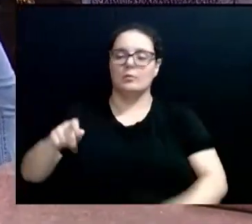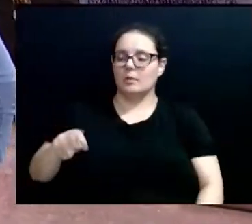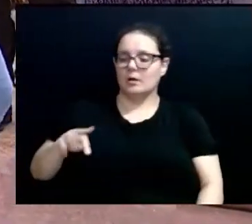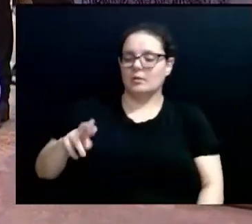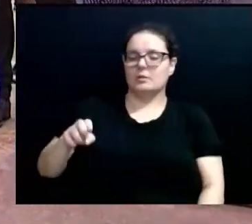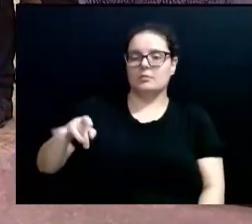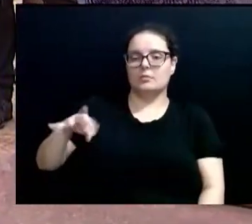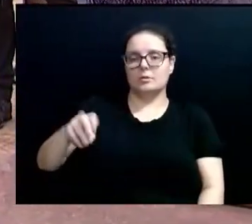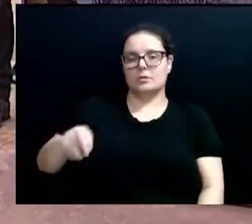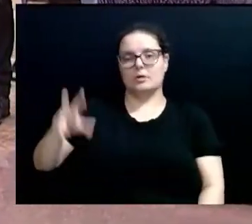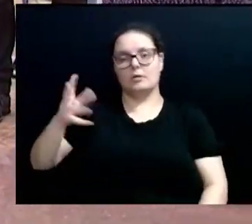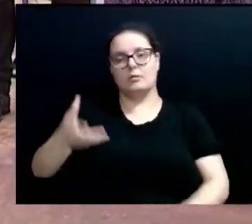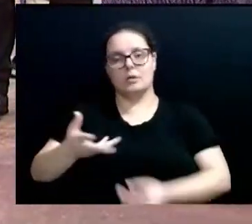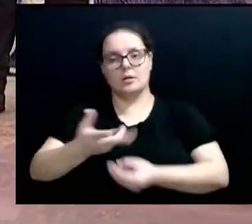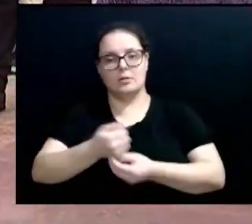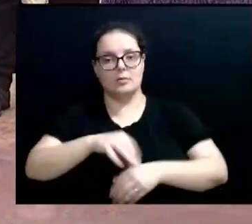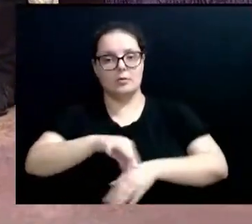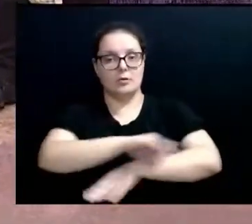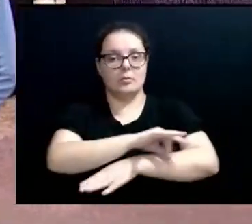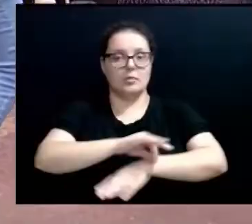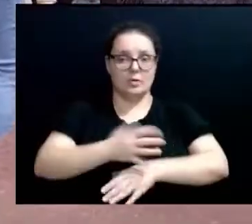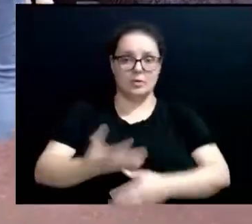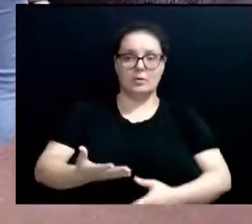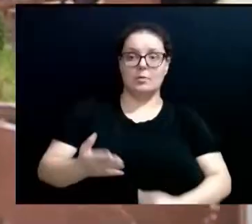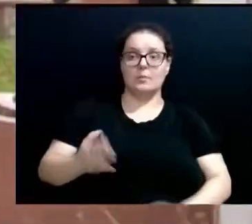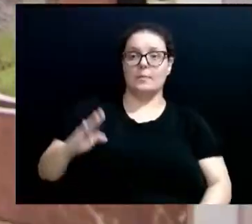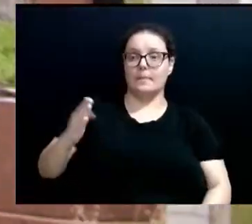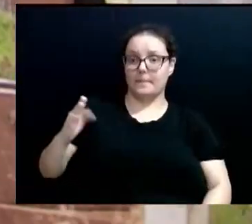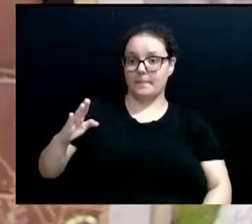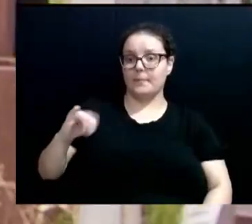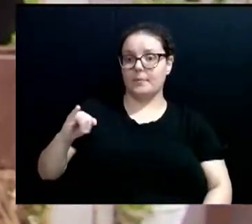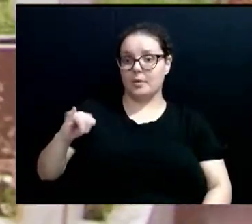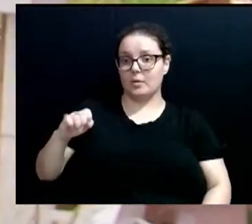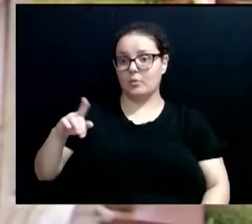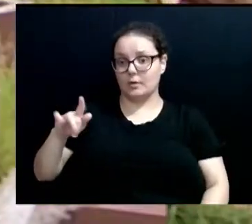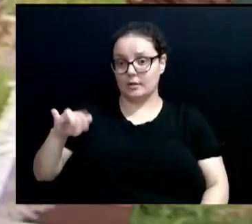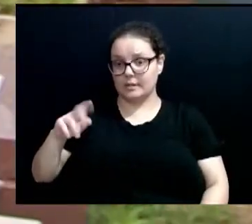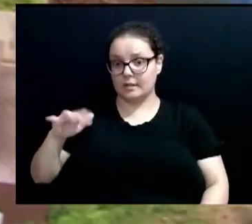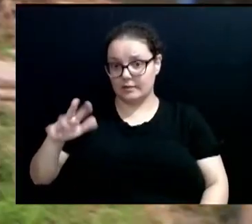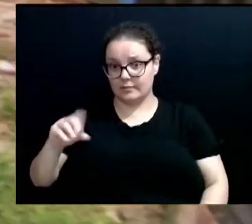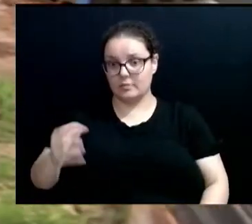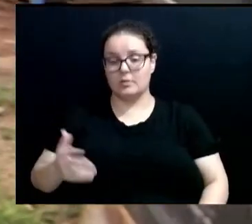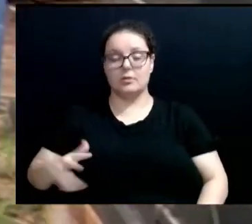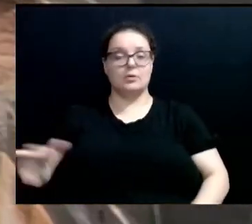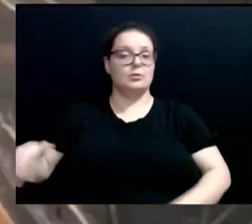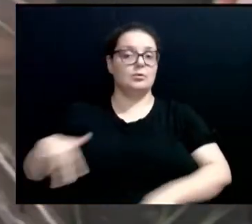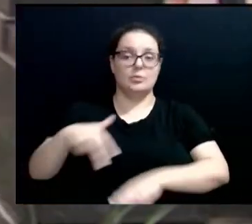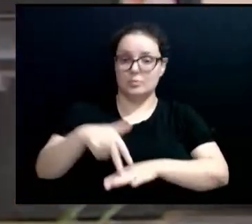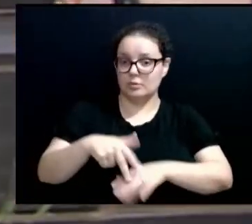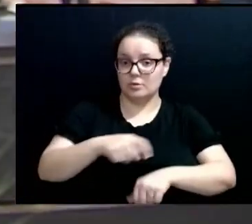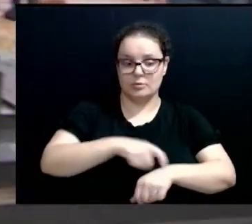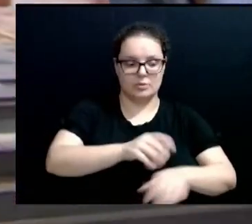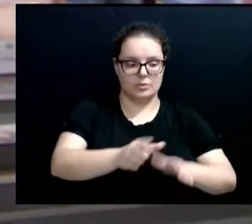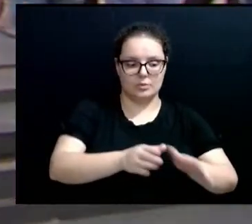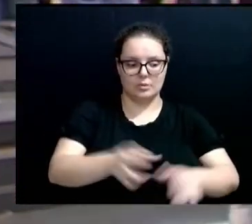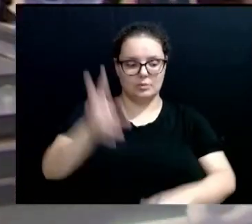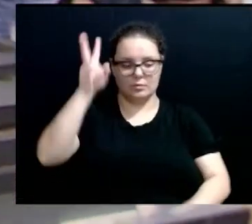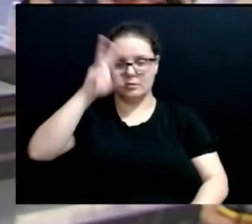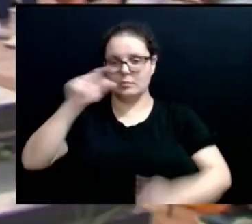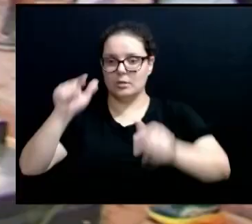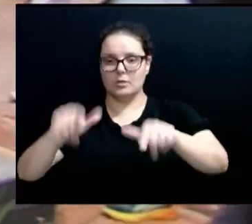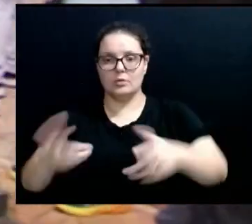arquitetônico, biográfico, de personalidades que protagonizaram em seu tempo e espaço. Também vamos falar sobre